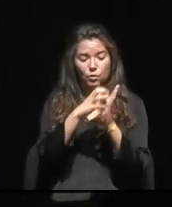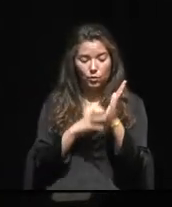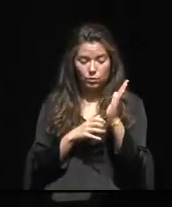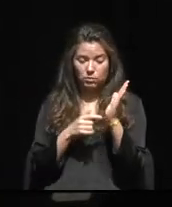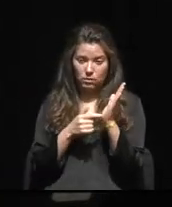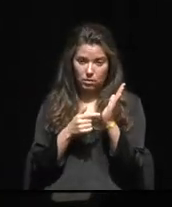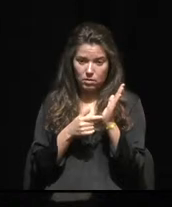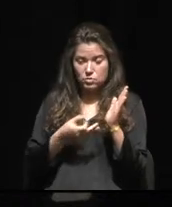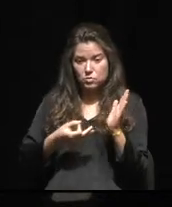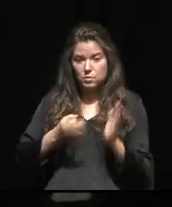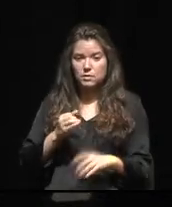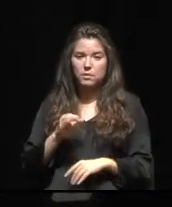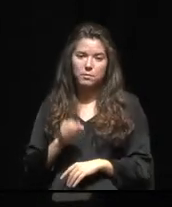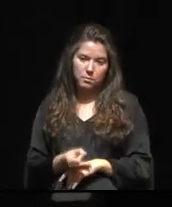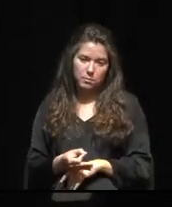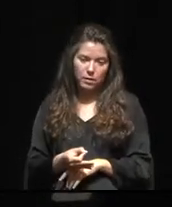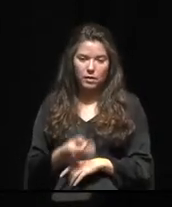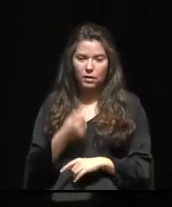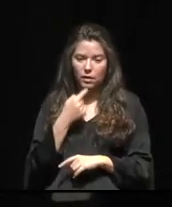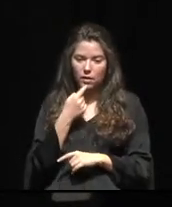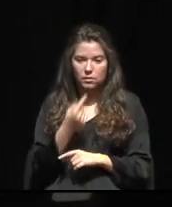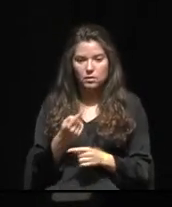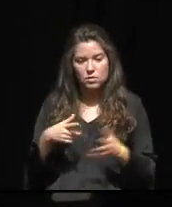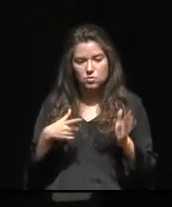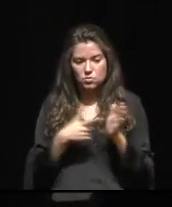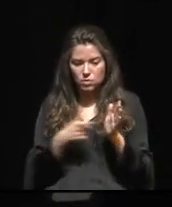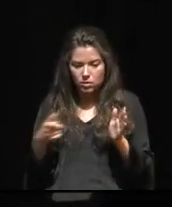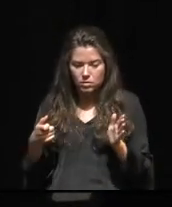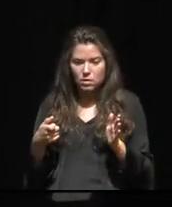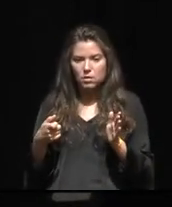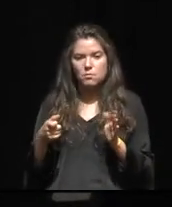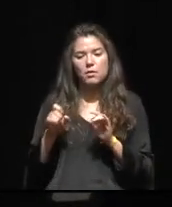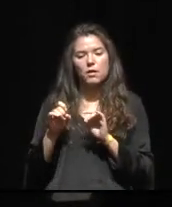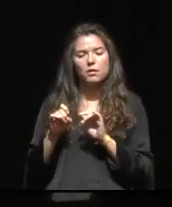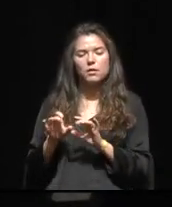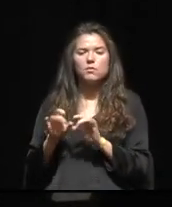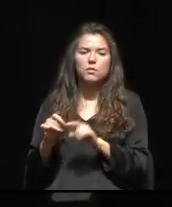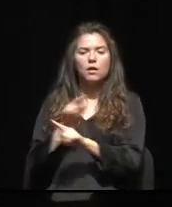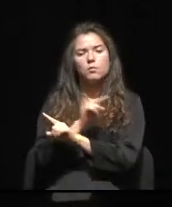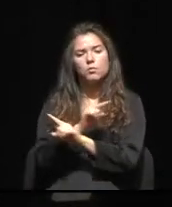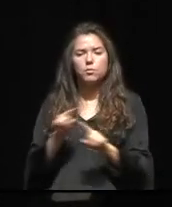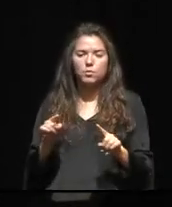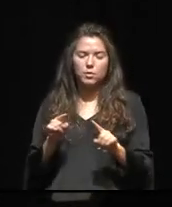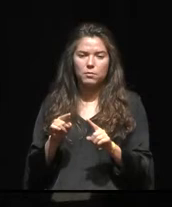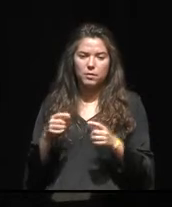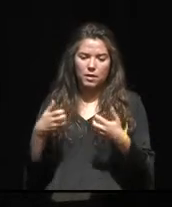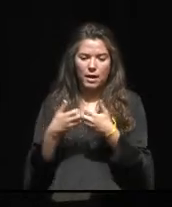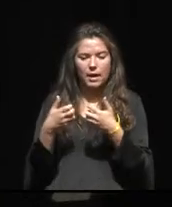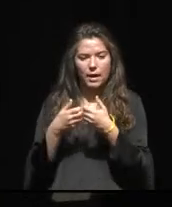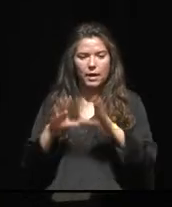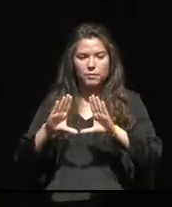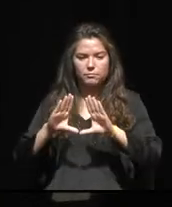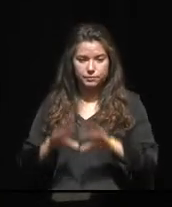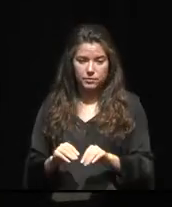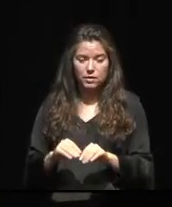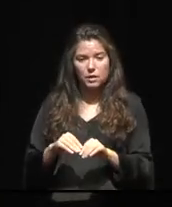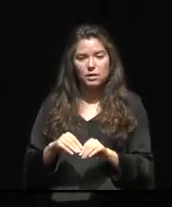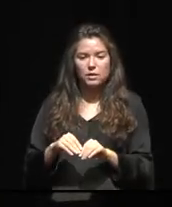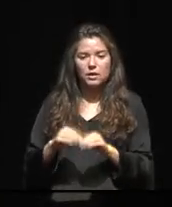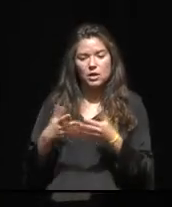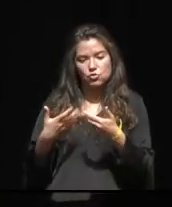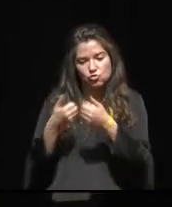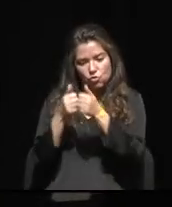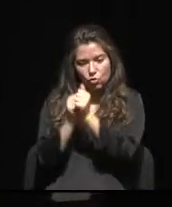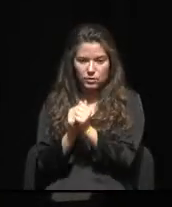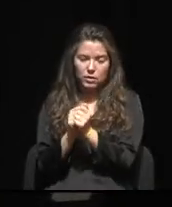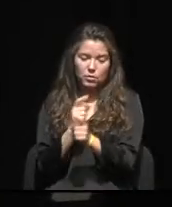PCP alegadamente est os Estados Unidos a não vetar iniciativas visando oar fogo omitindo intencionalmente